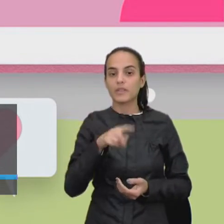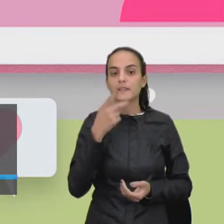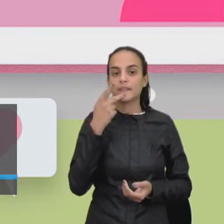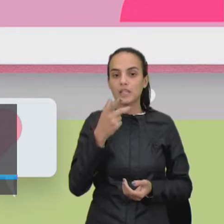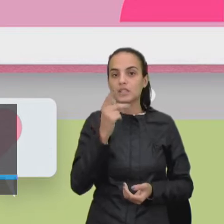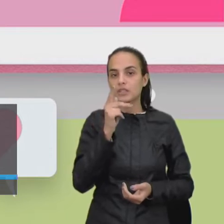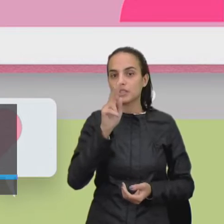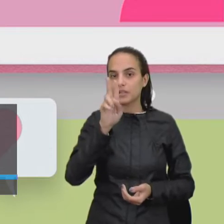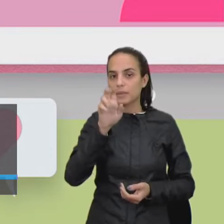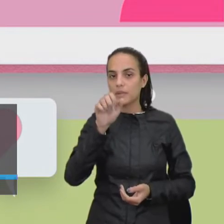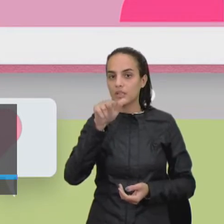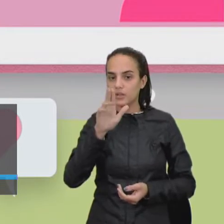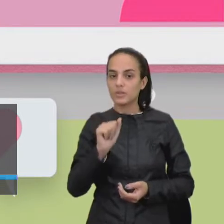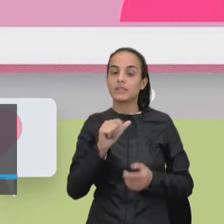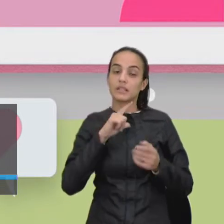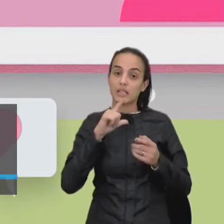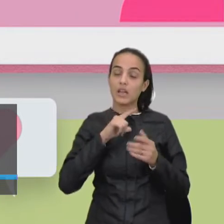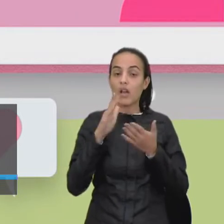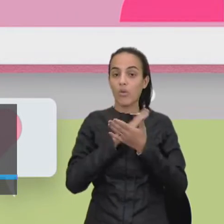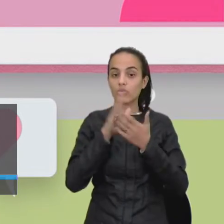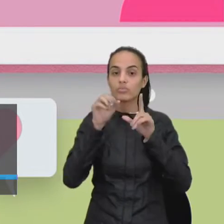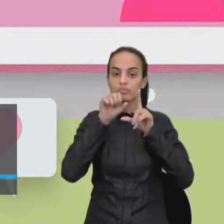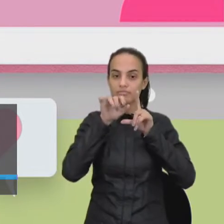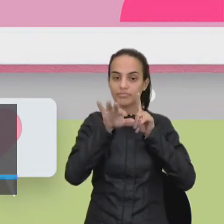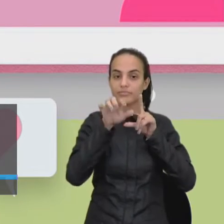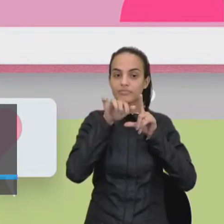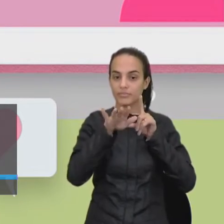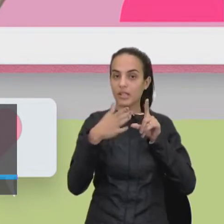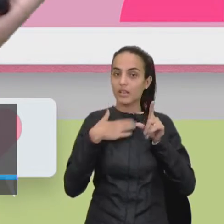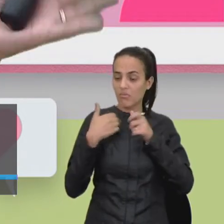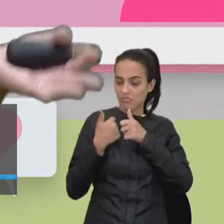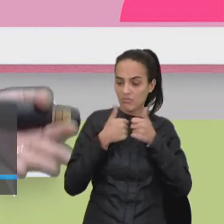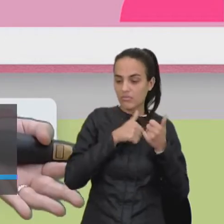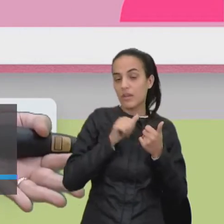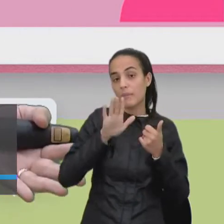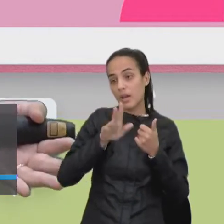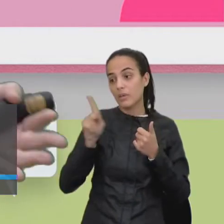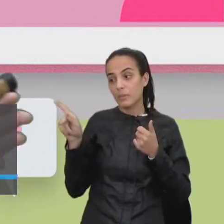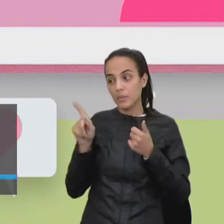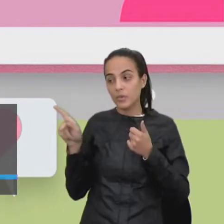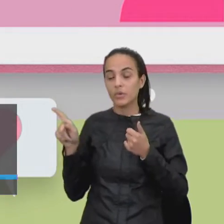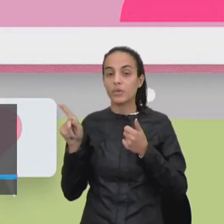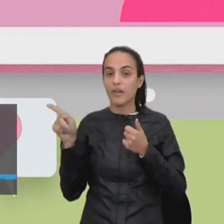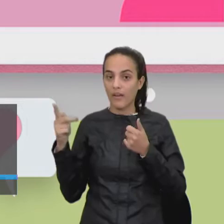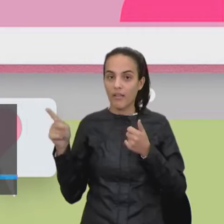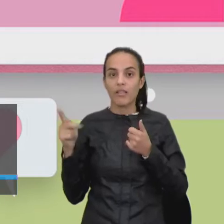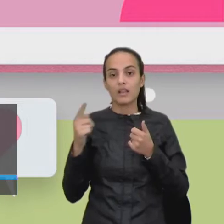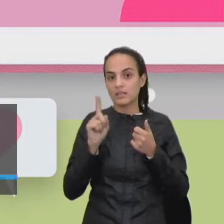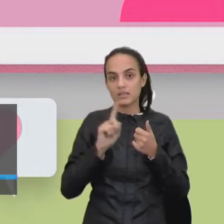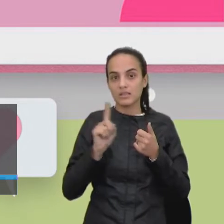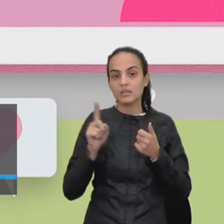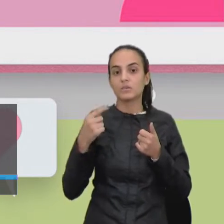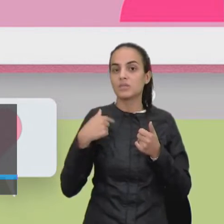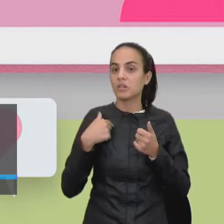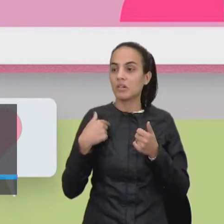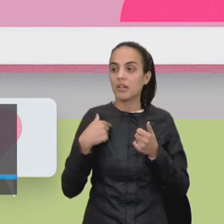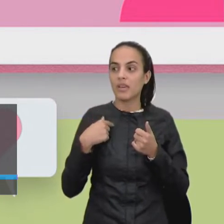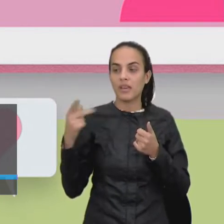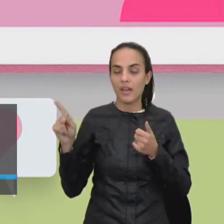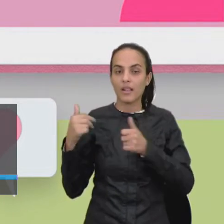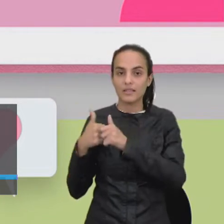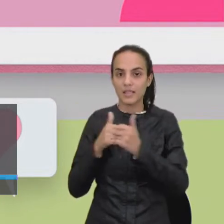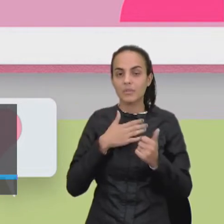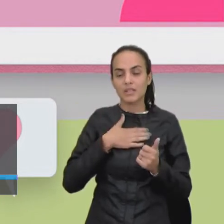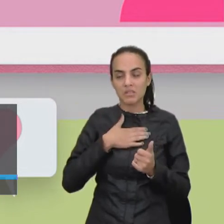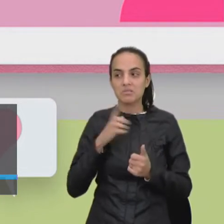alguns seguidores ou influenciadores que eu sou seguidor, que a Prof. Fernanda já não é. E tem alguns que ela é e também eu talvez